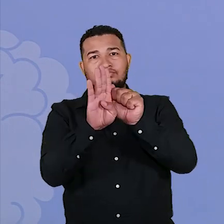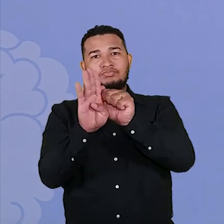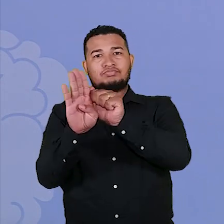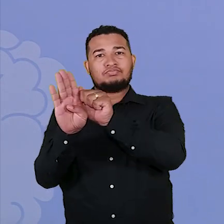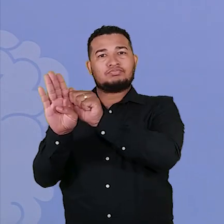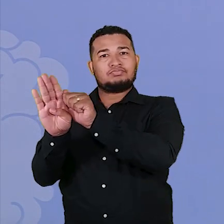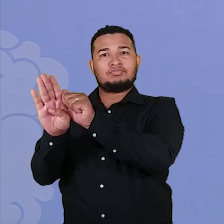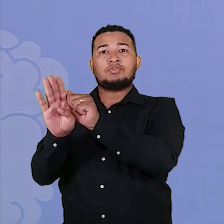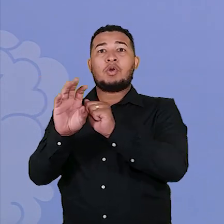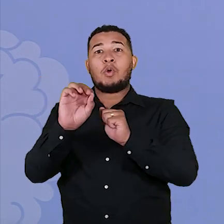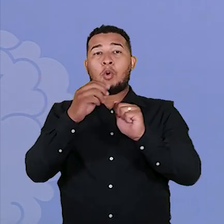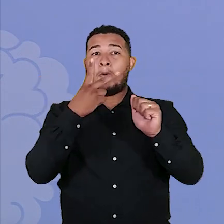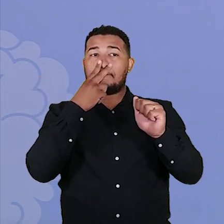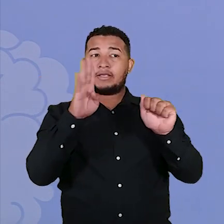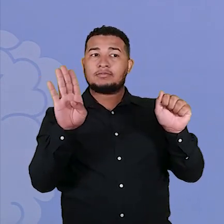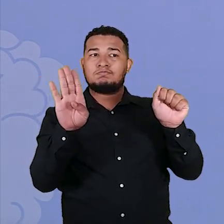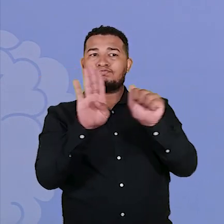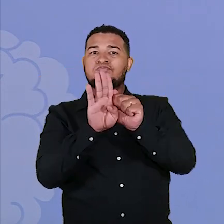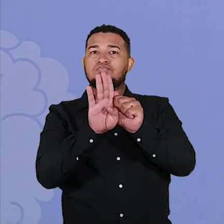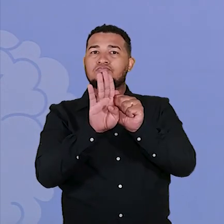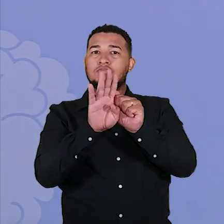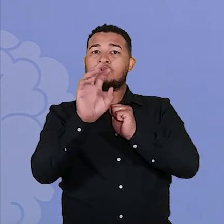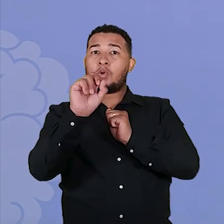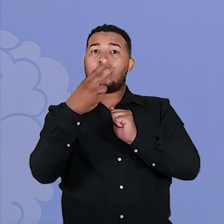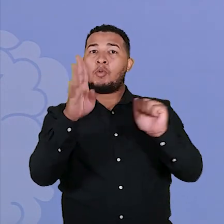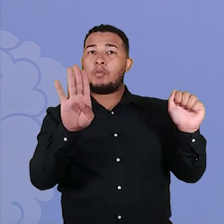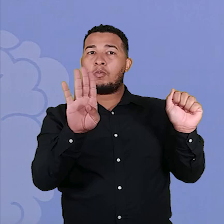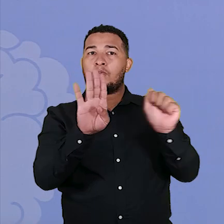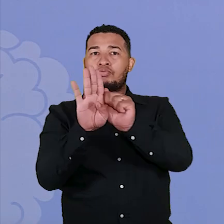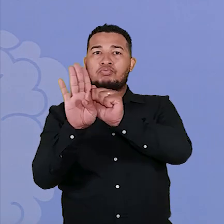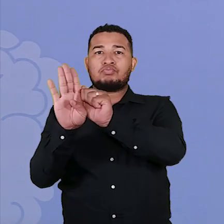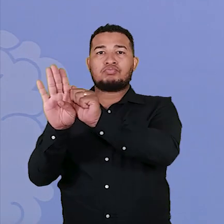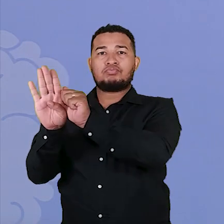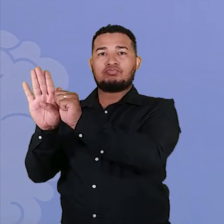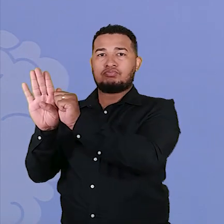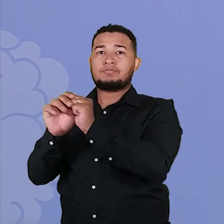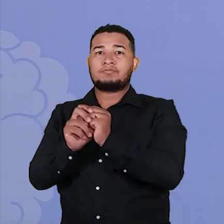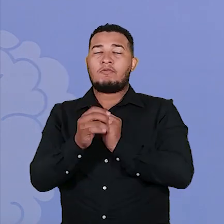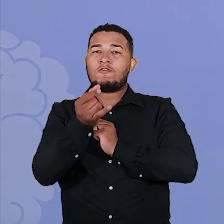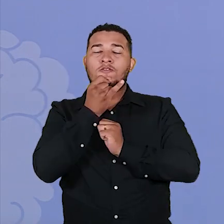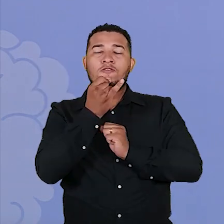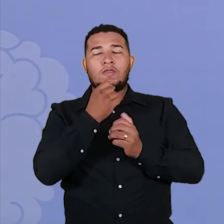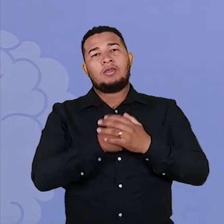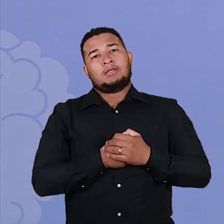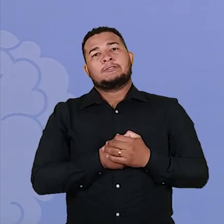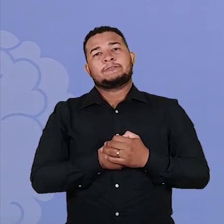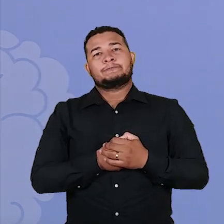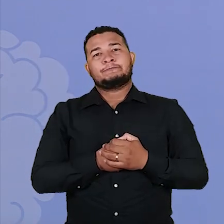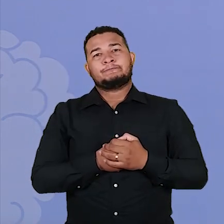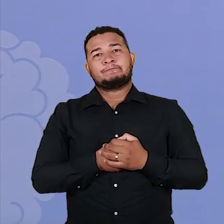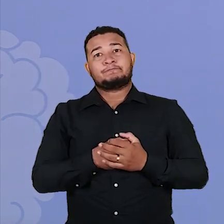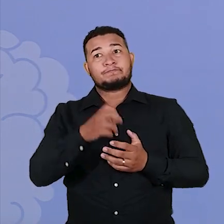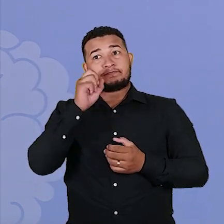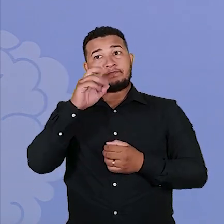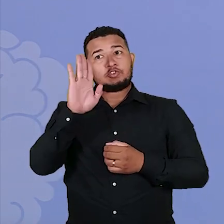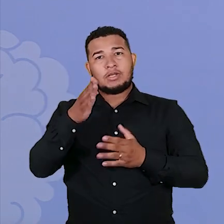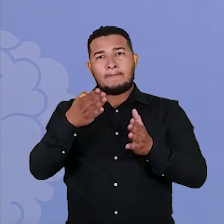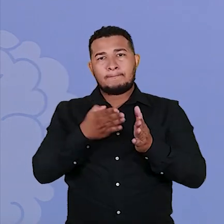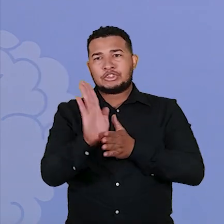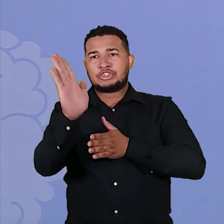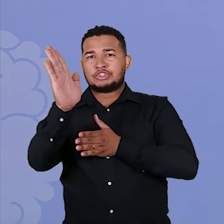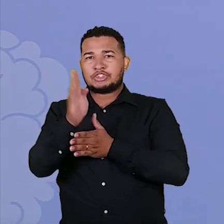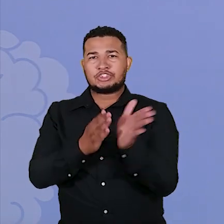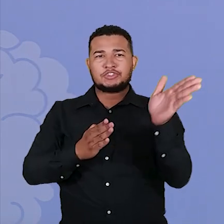mover ou as duas forças cancela ou os dois se movem tá então por exemplo vocês já